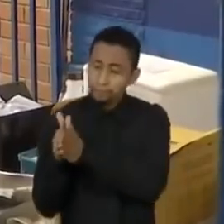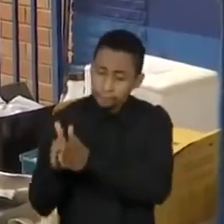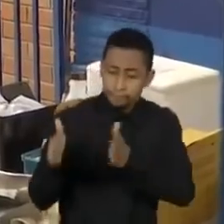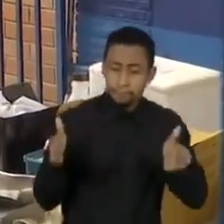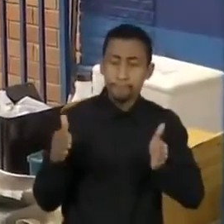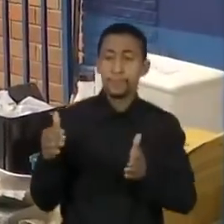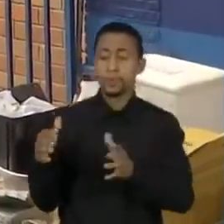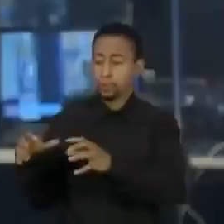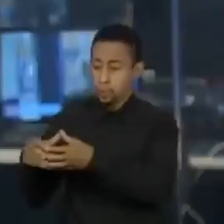e as faixas etárias